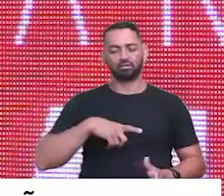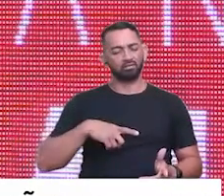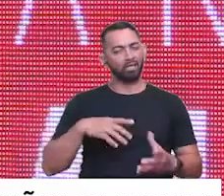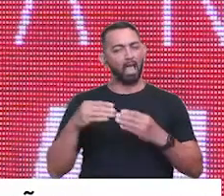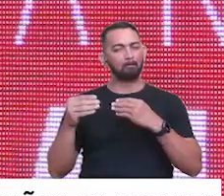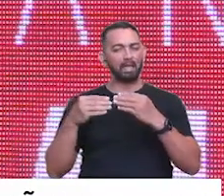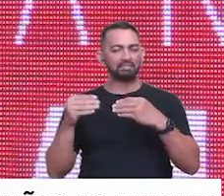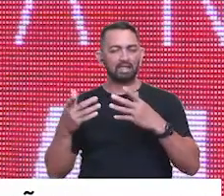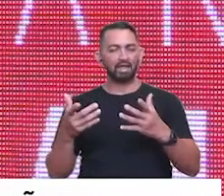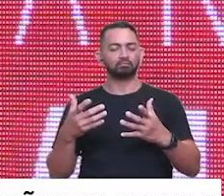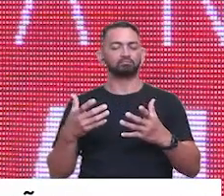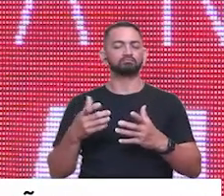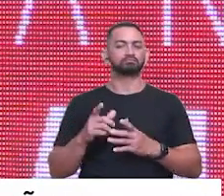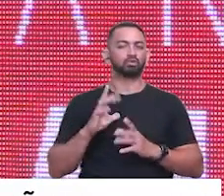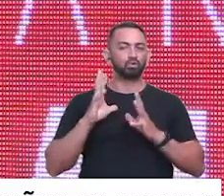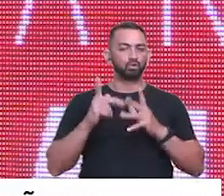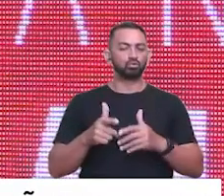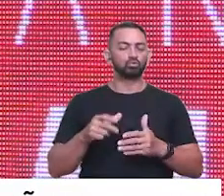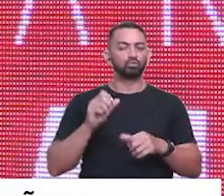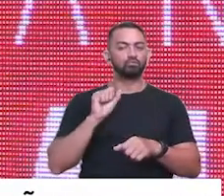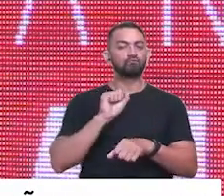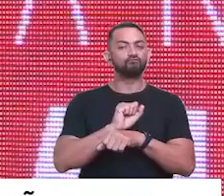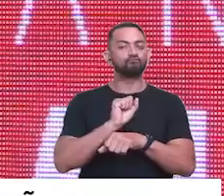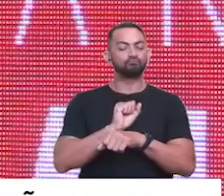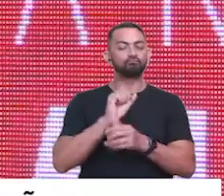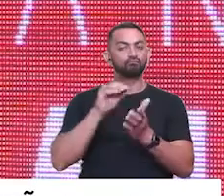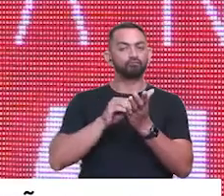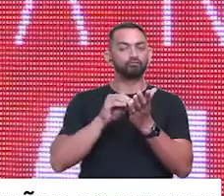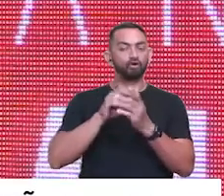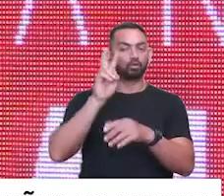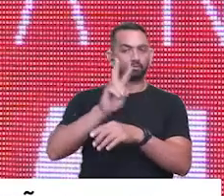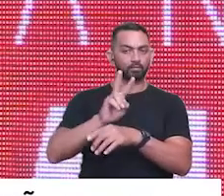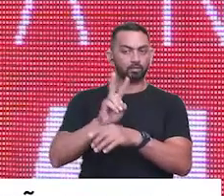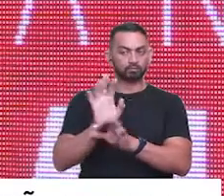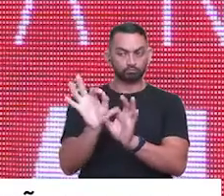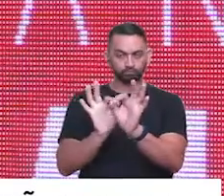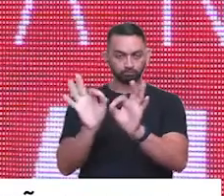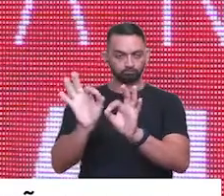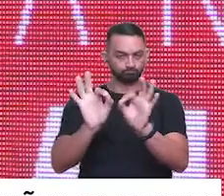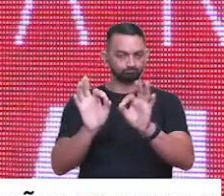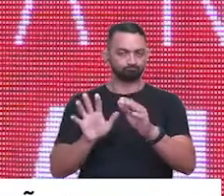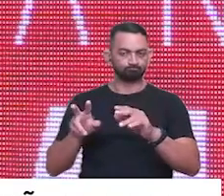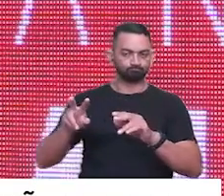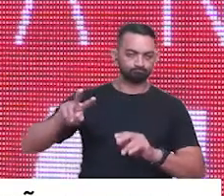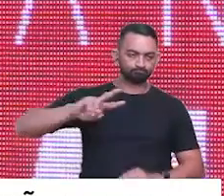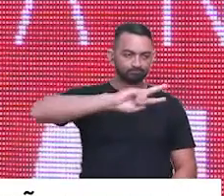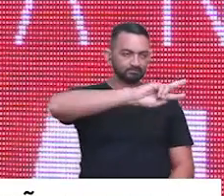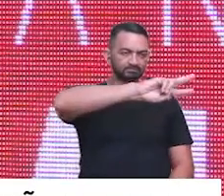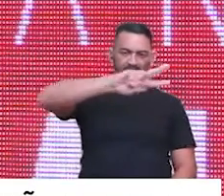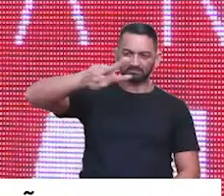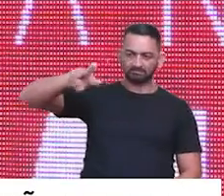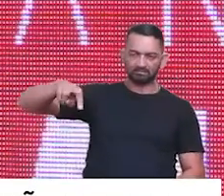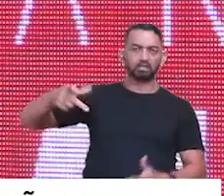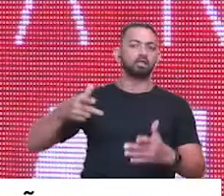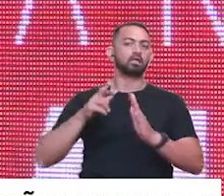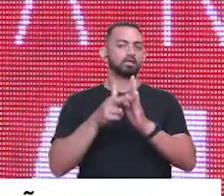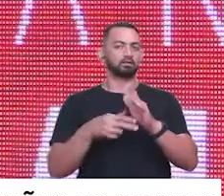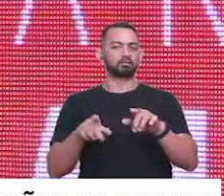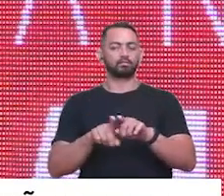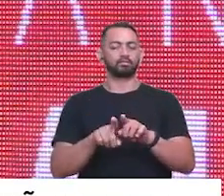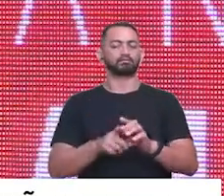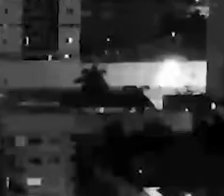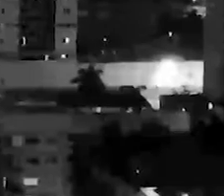já aconteceram deixava tudo muito amassado muito tudo sem a proteção e agora essa proteção foi reformada e veio essa